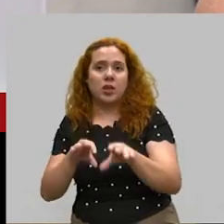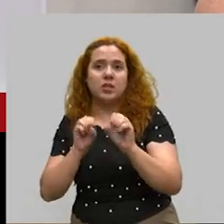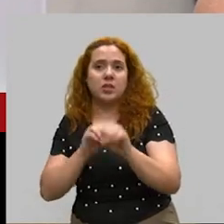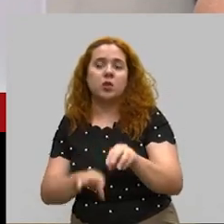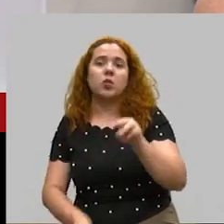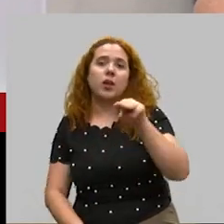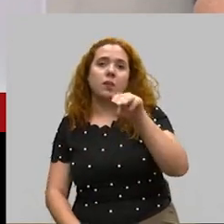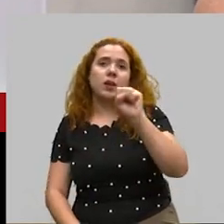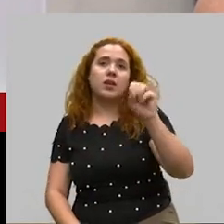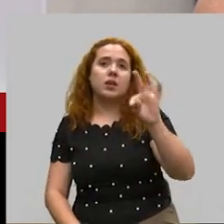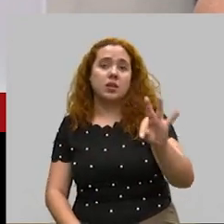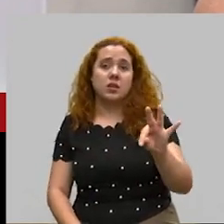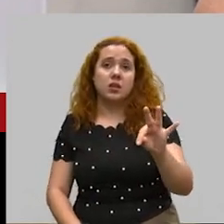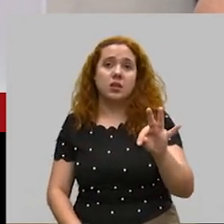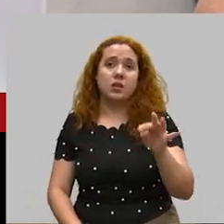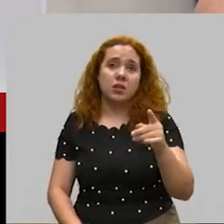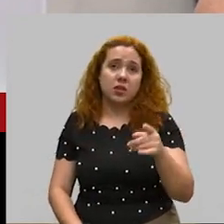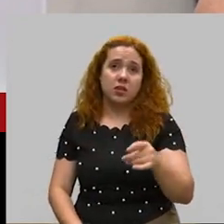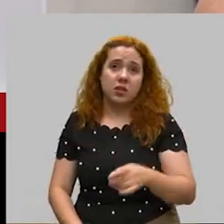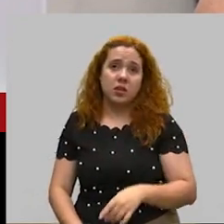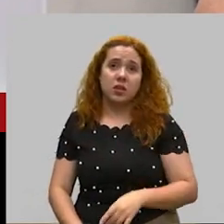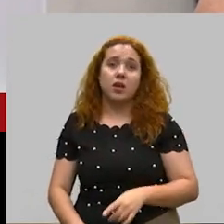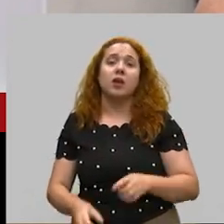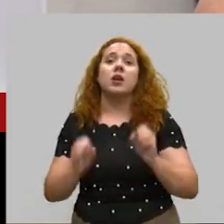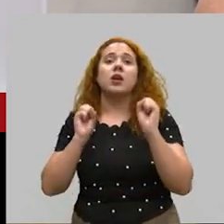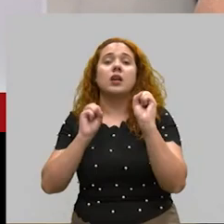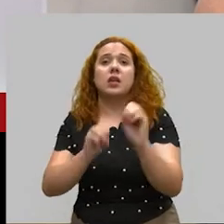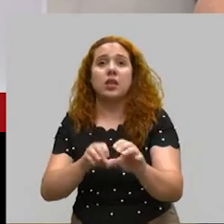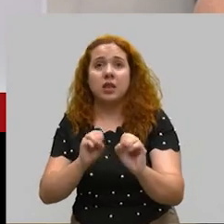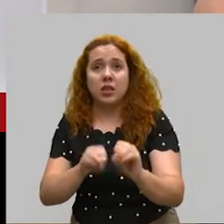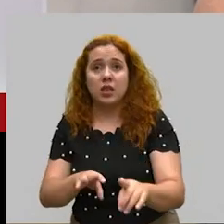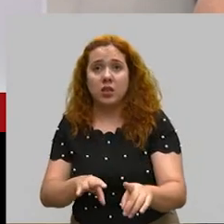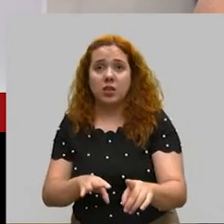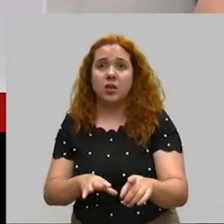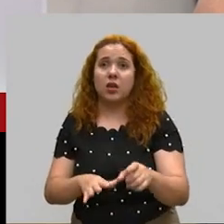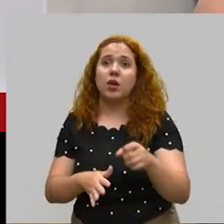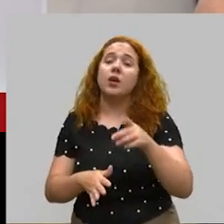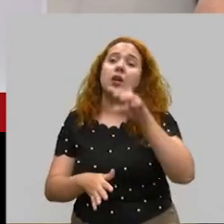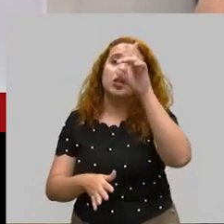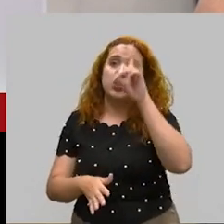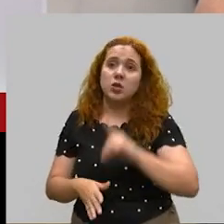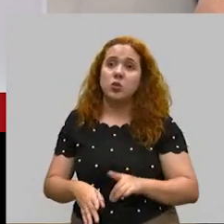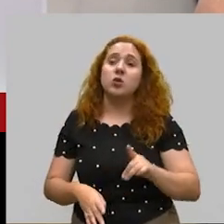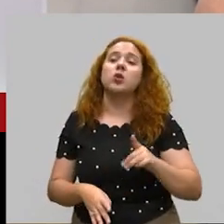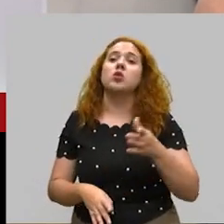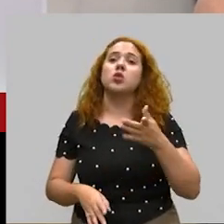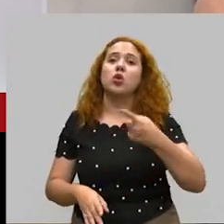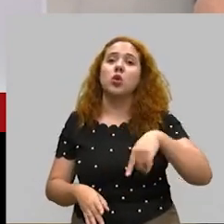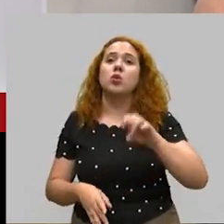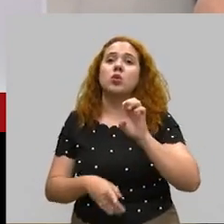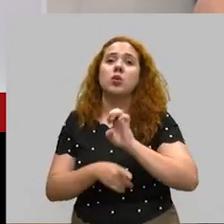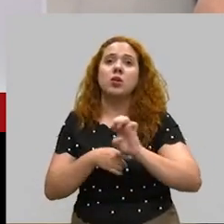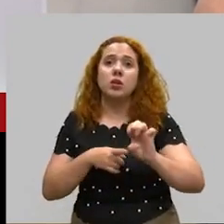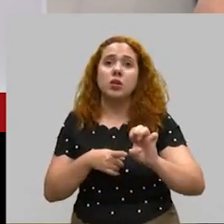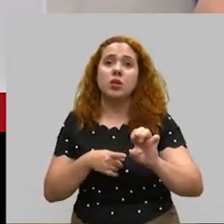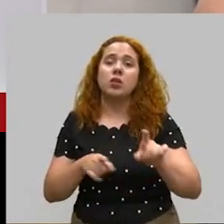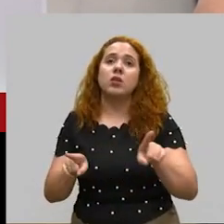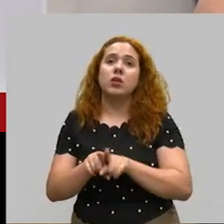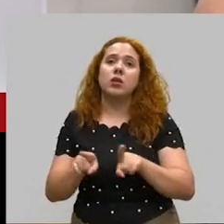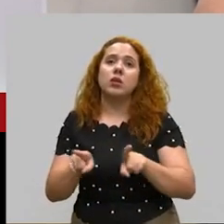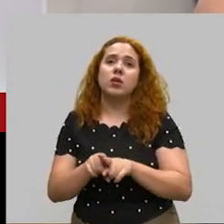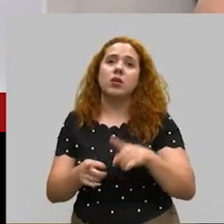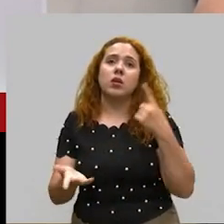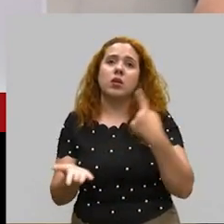pedacinho naquele grito quando a gente diz Educação do campo é um direito nosso e o dever do Estado a gente diz agora que é também um